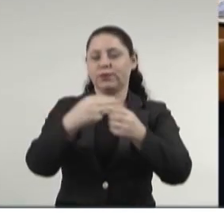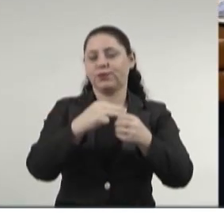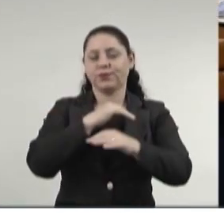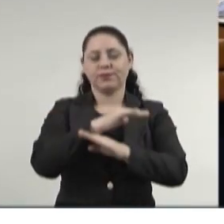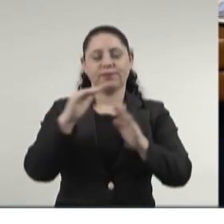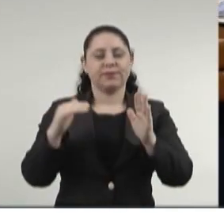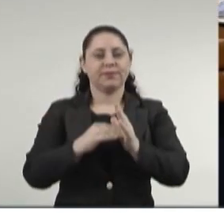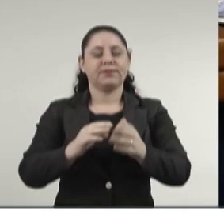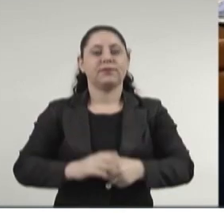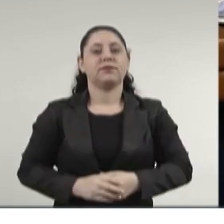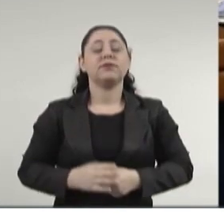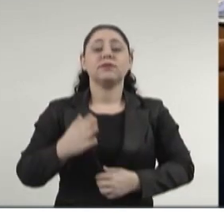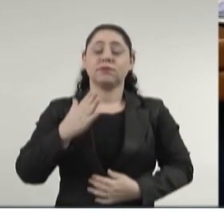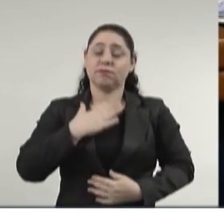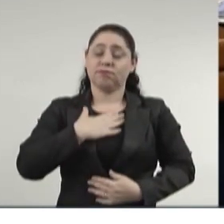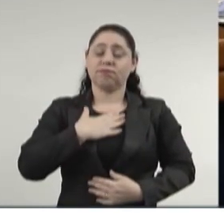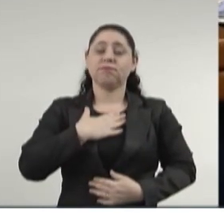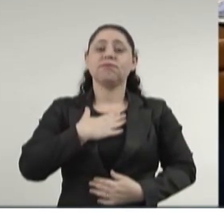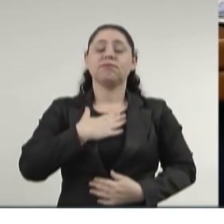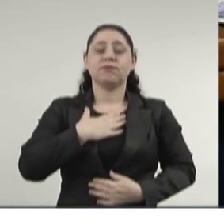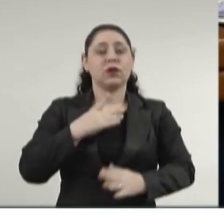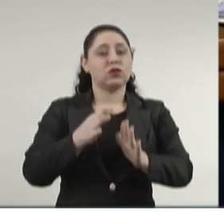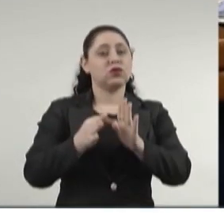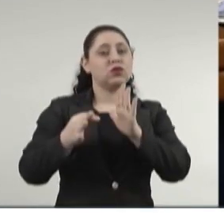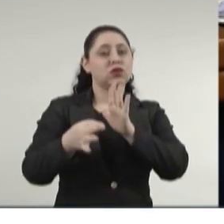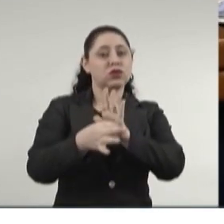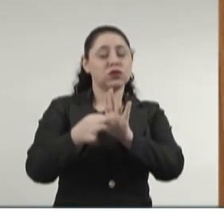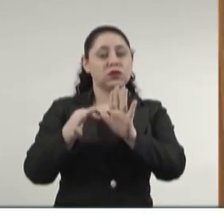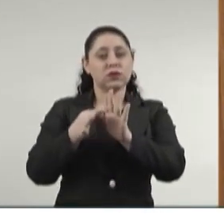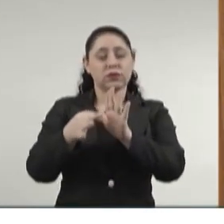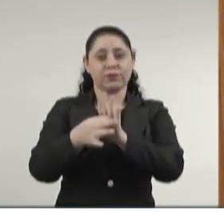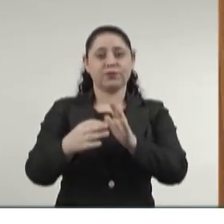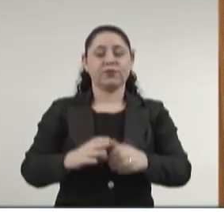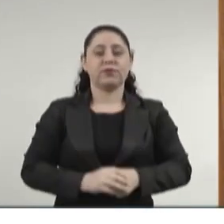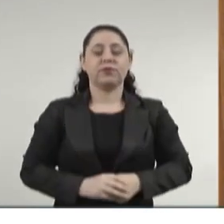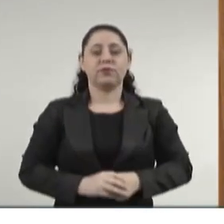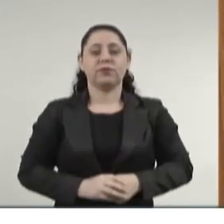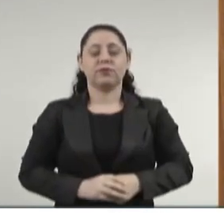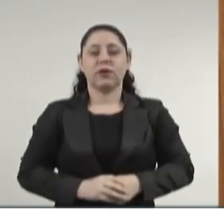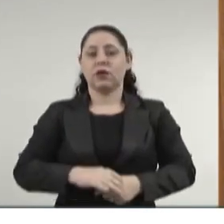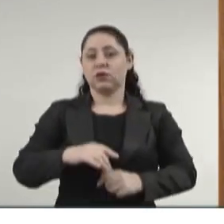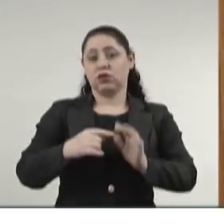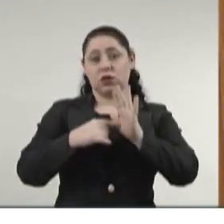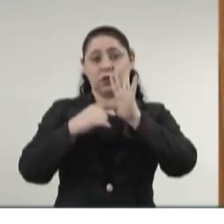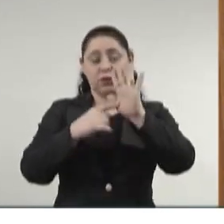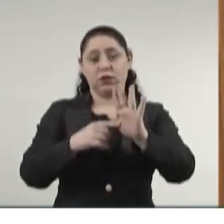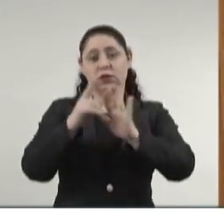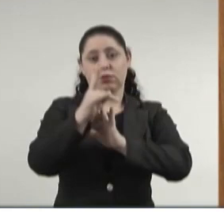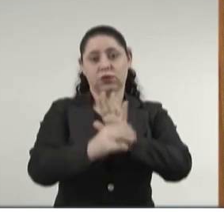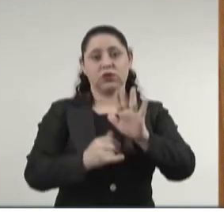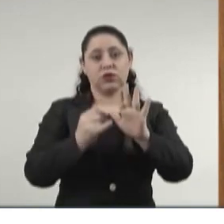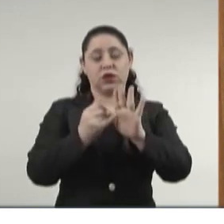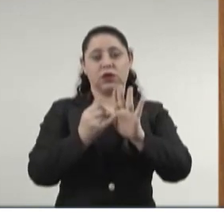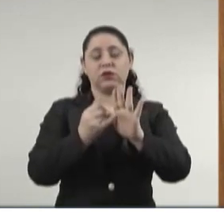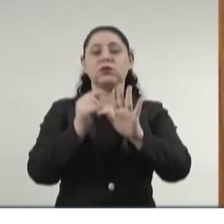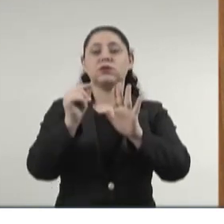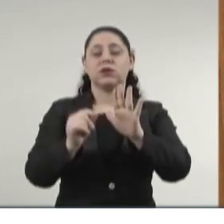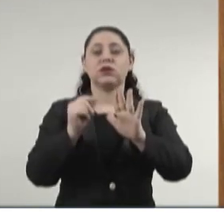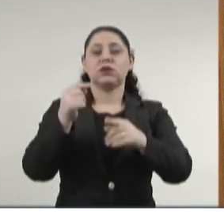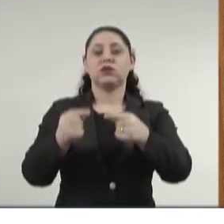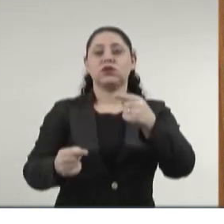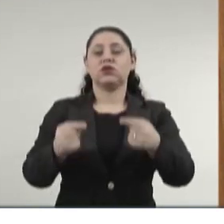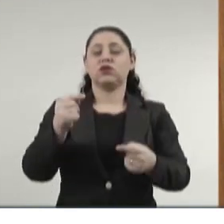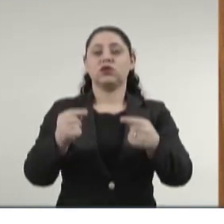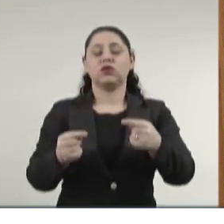estado. Essa é a minha sugestão e de apresentar esse projeto para que seja